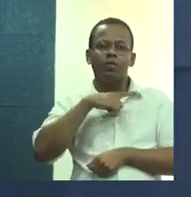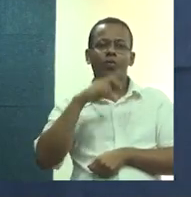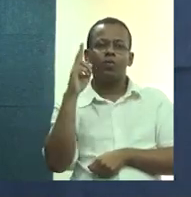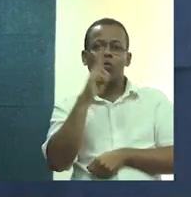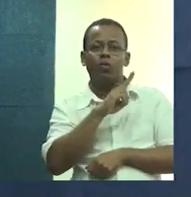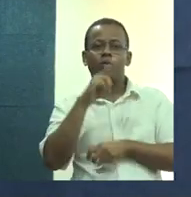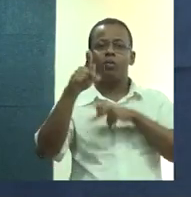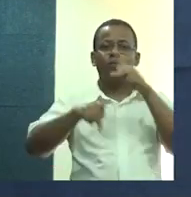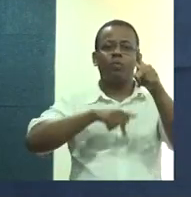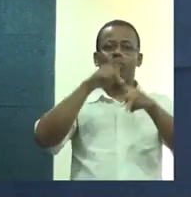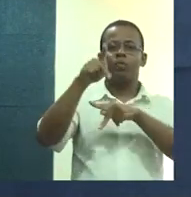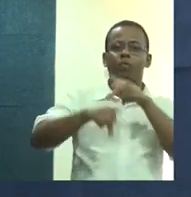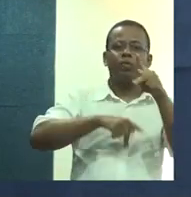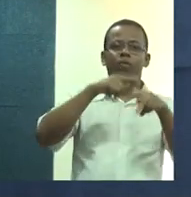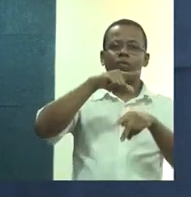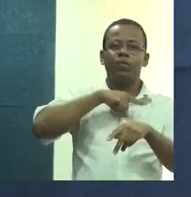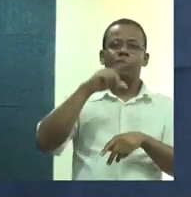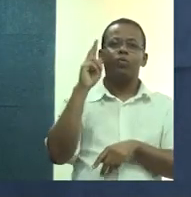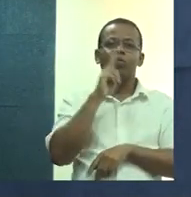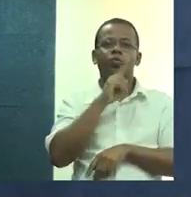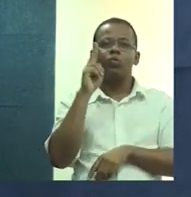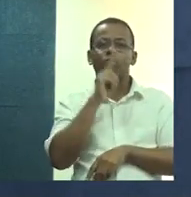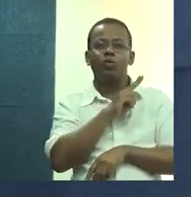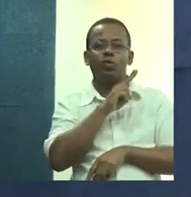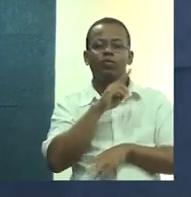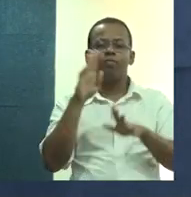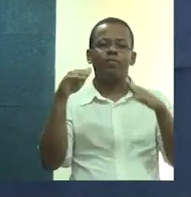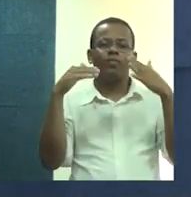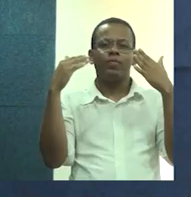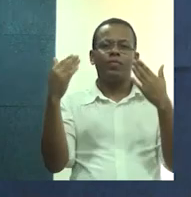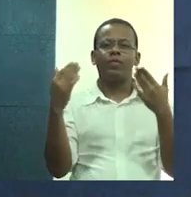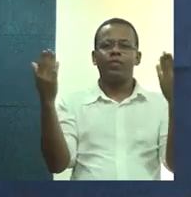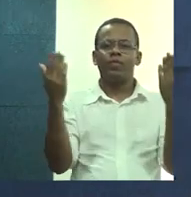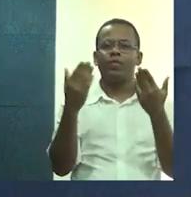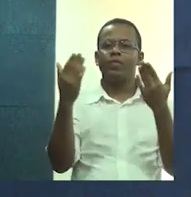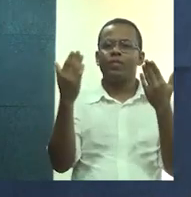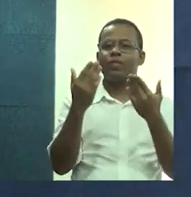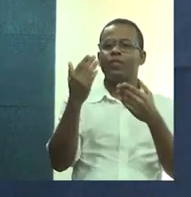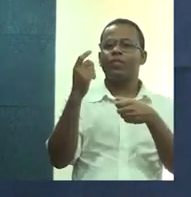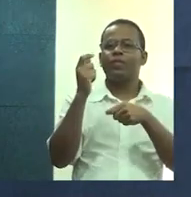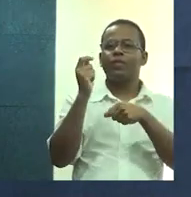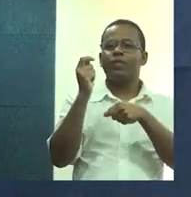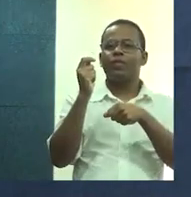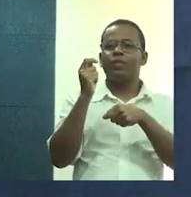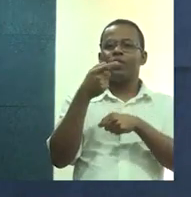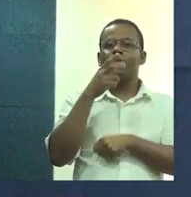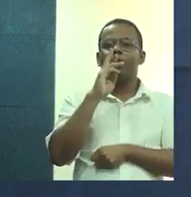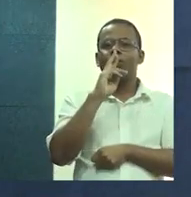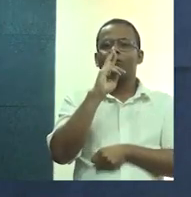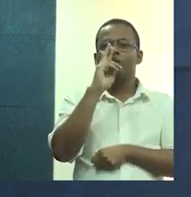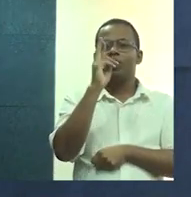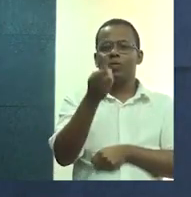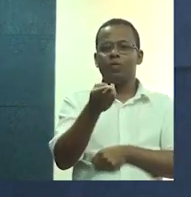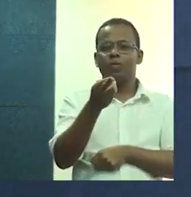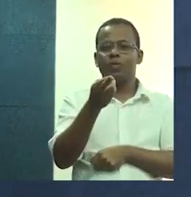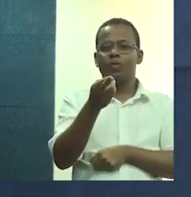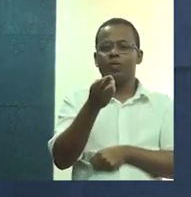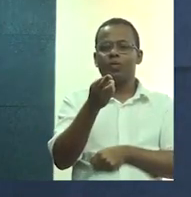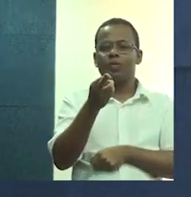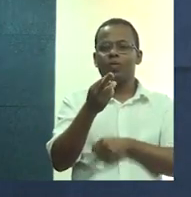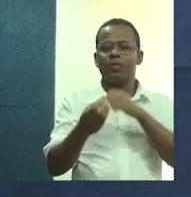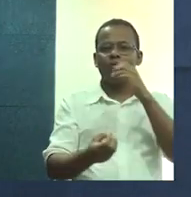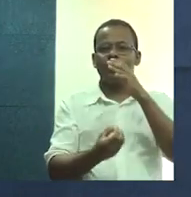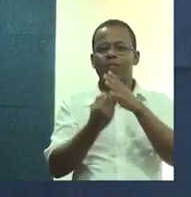a população que está nesse territórios tem o sentido de urgência muito grande então esse é o nosso grande a nossa grande resposta eh